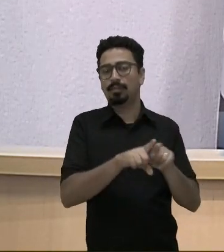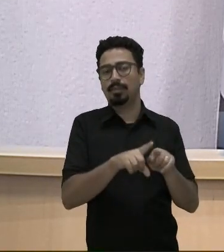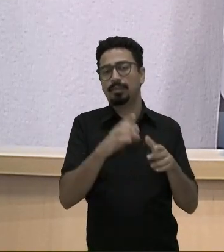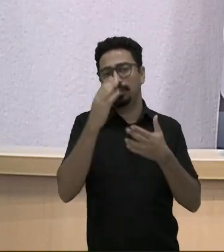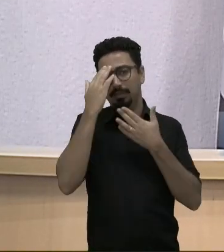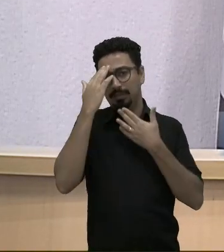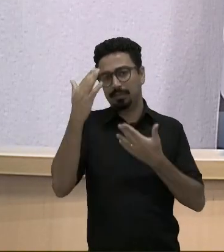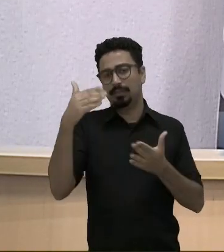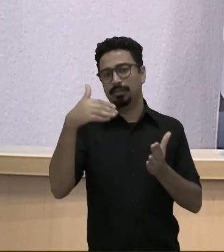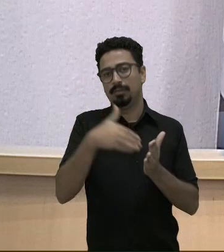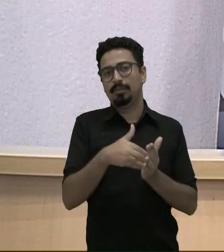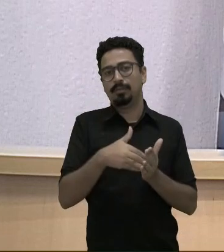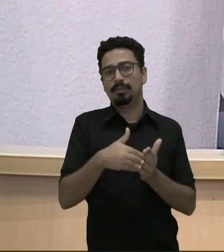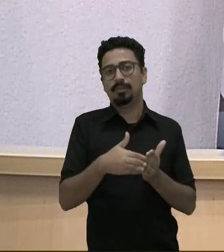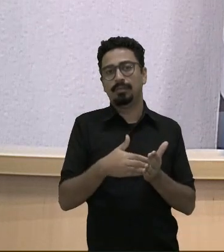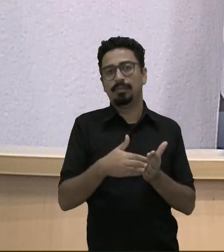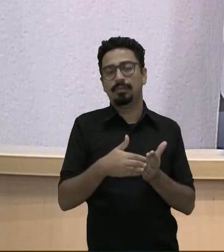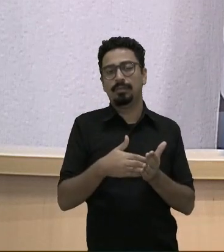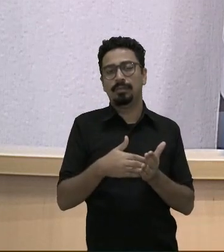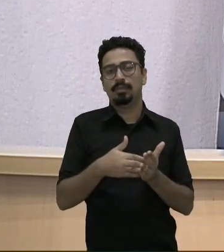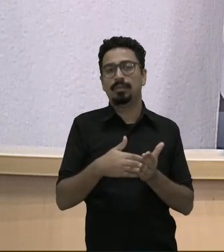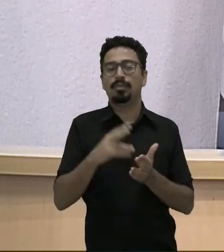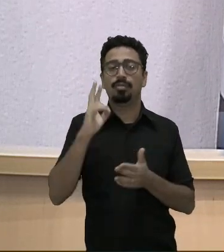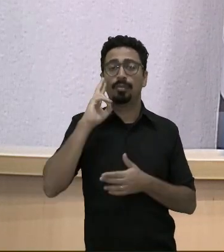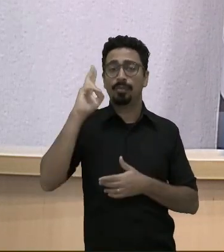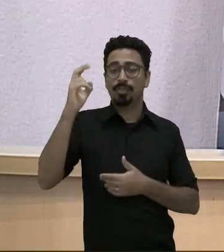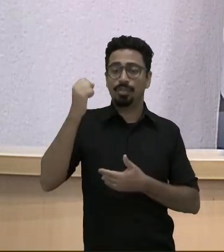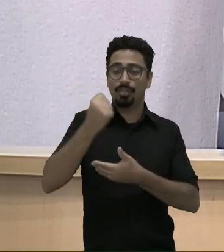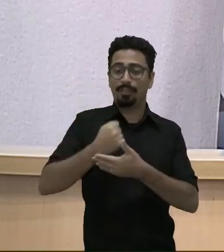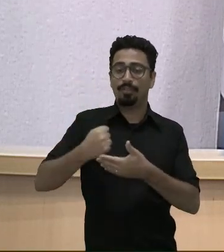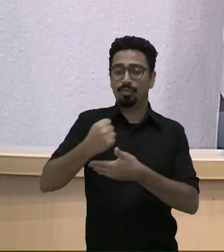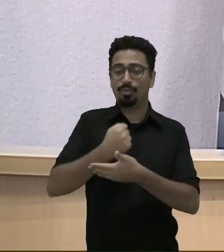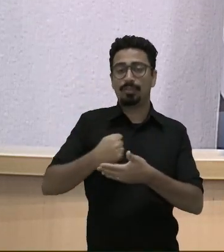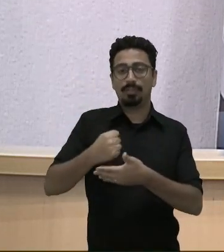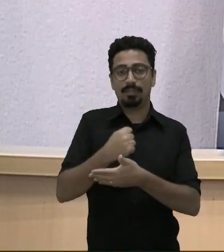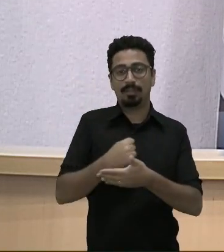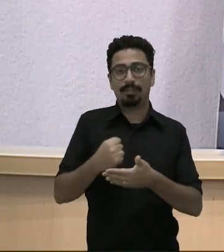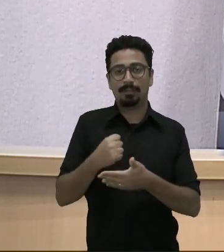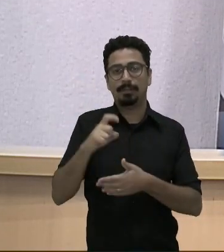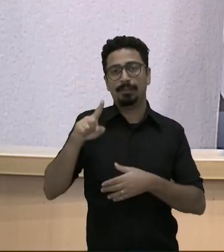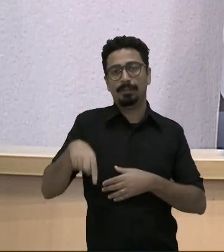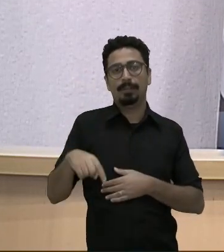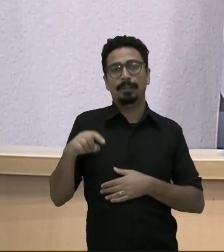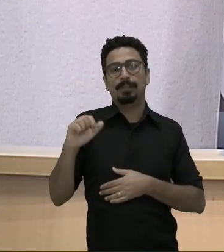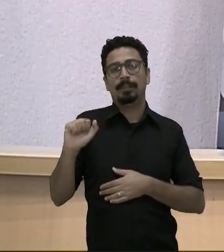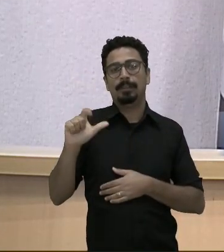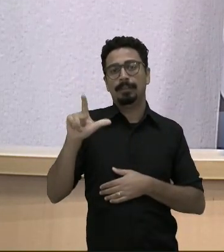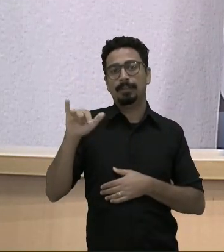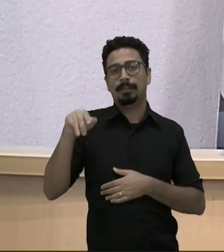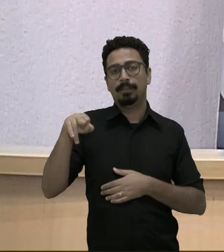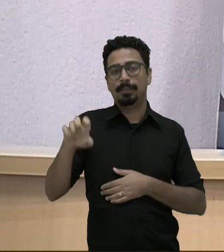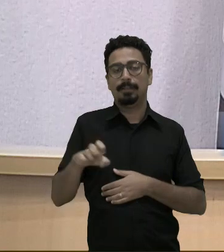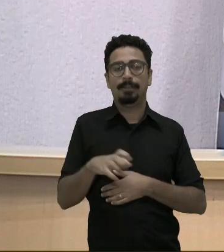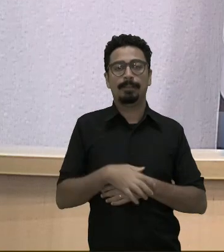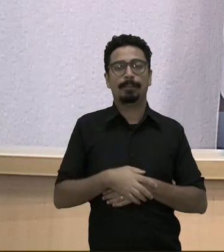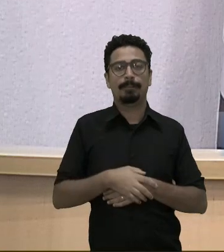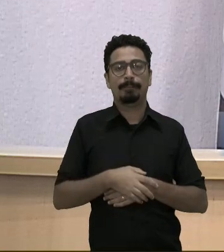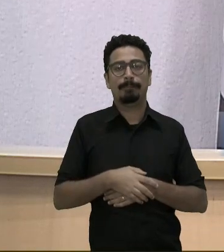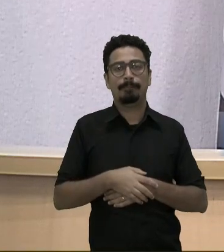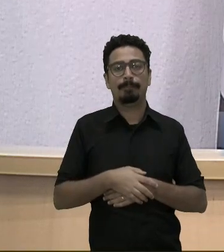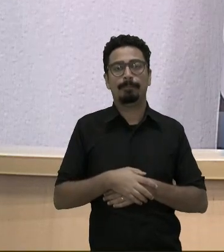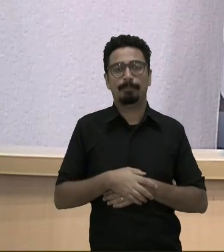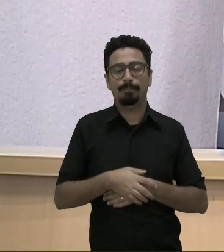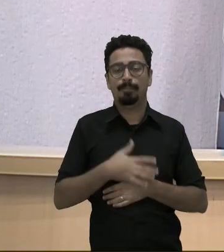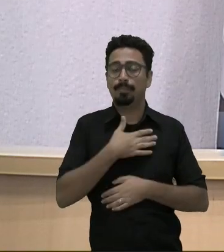o último, nós deixamos a nossa chefe de cozinha, entendeu? Que é a dona Aline. Olha, eu admiro